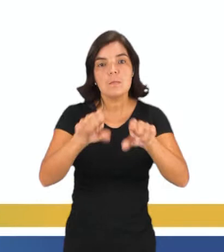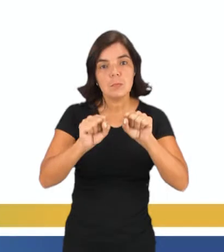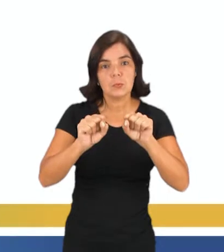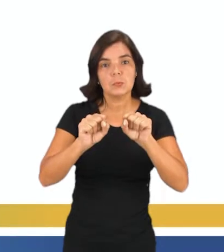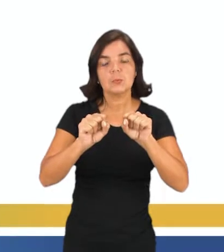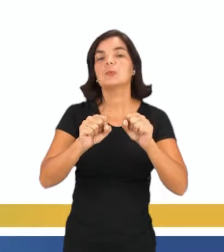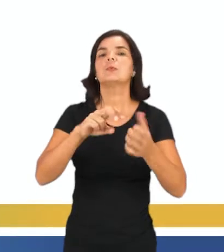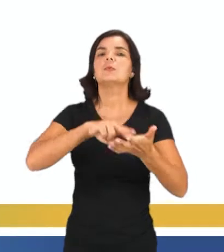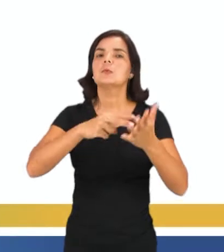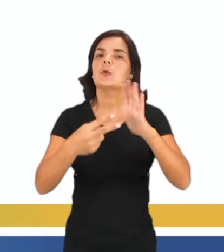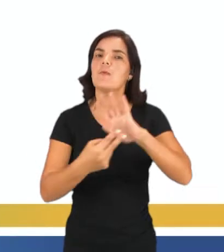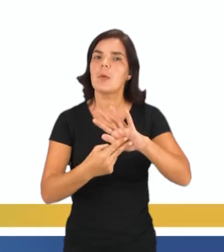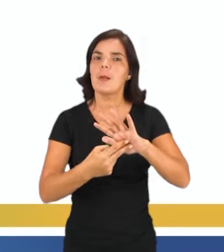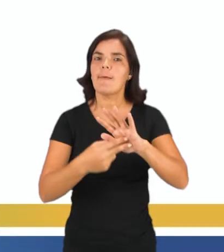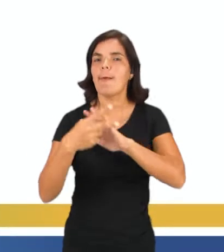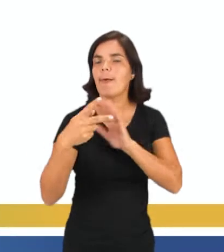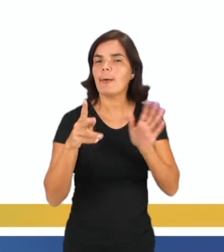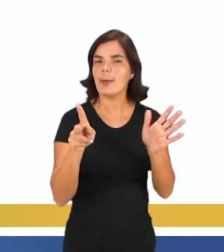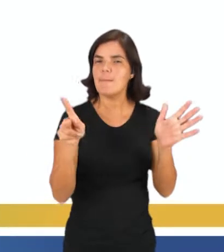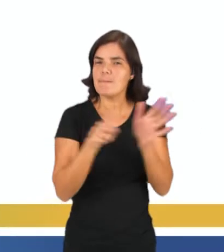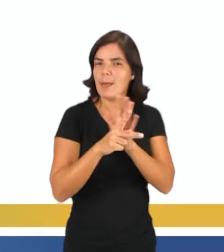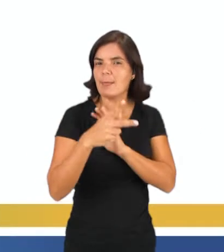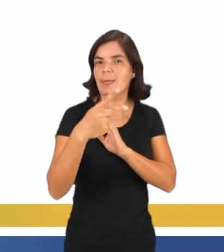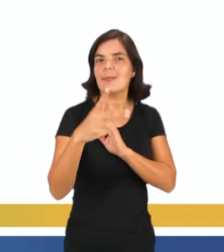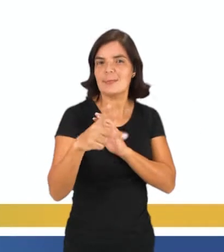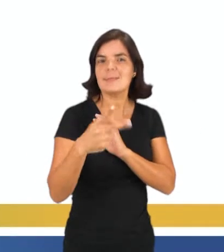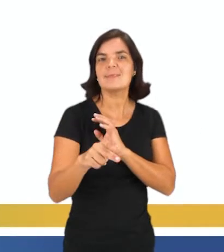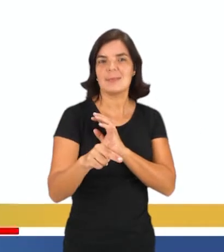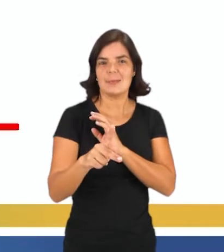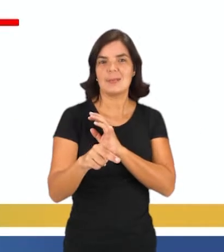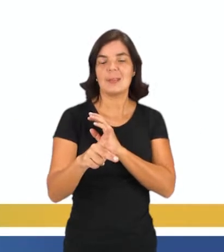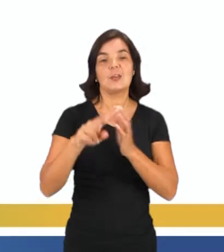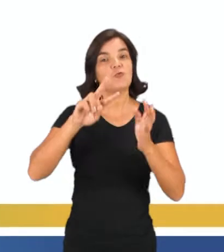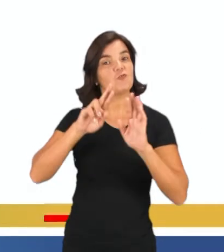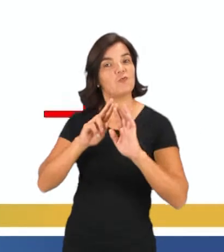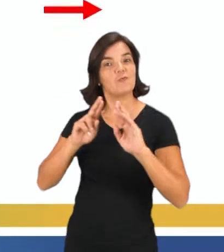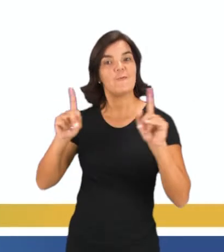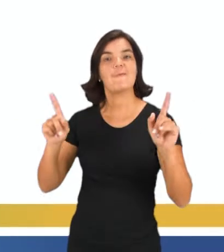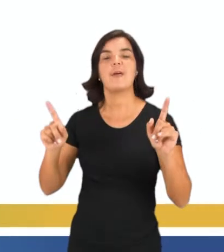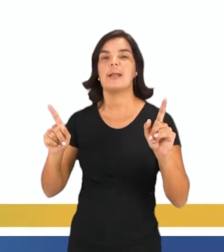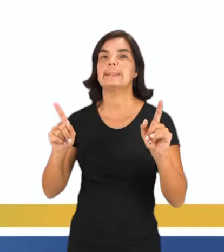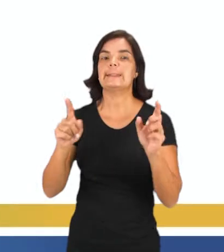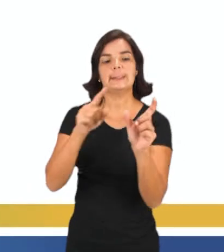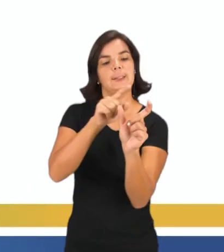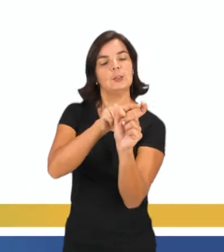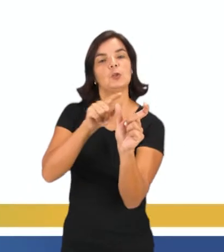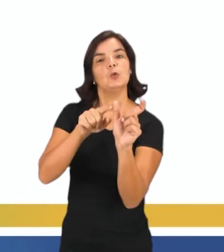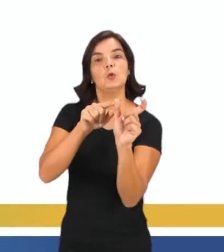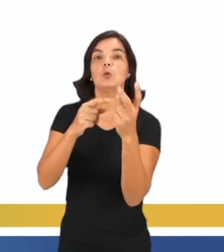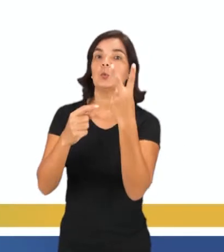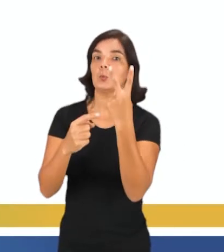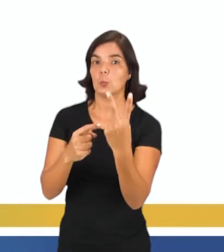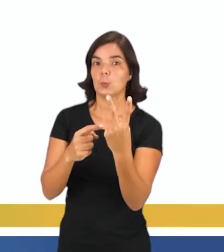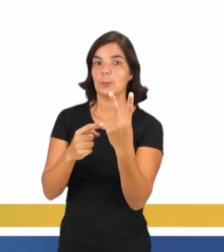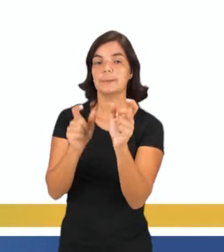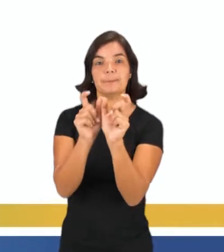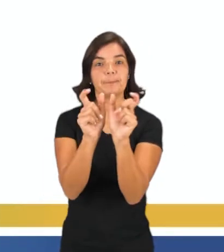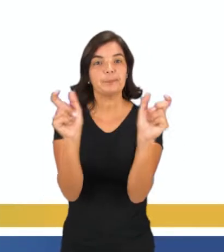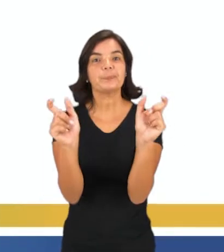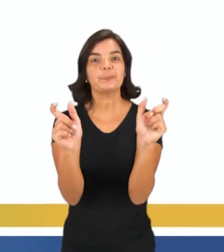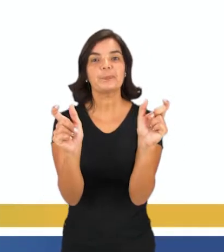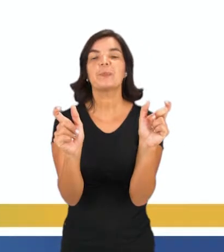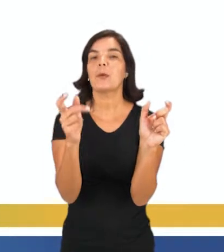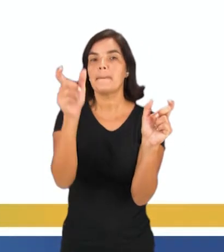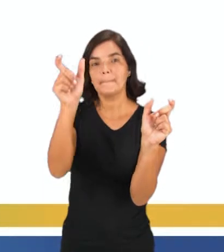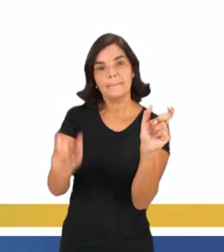Ou seja, ele disse que era dela, que ele pertencia a ela. Diferentemente, se nós temos aí duas palavras separadas, que aí nós temos